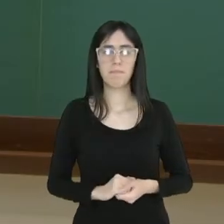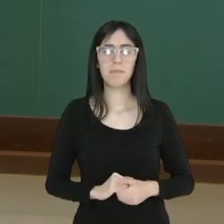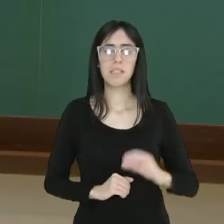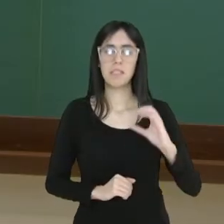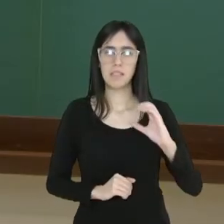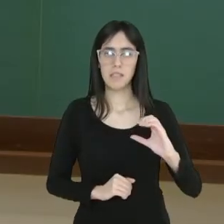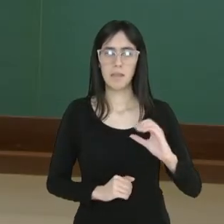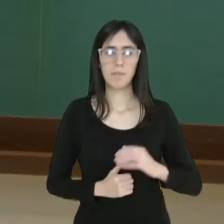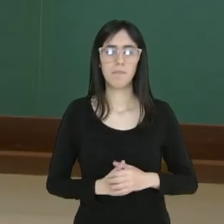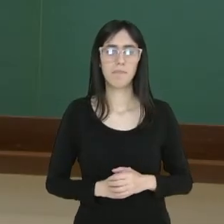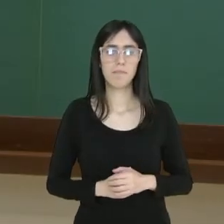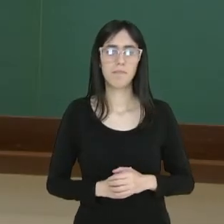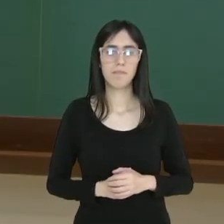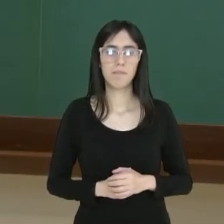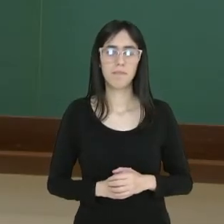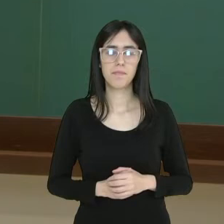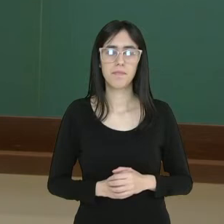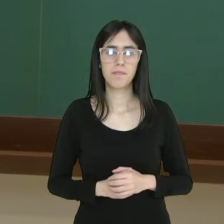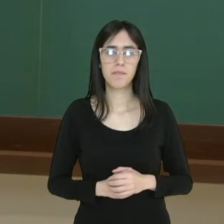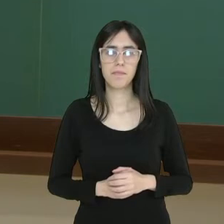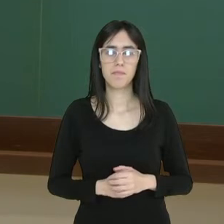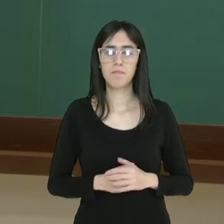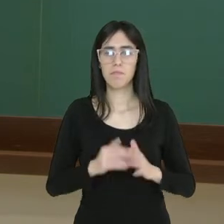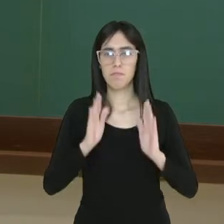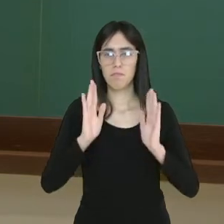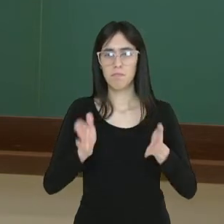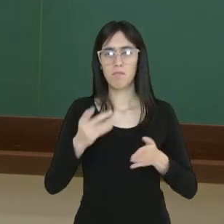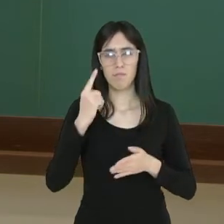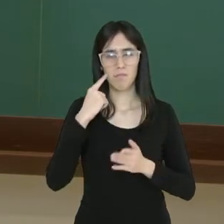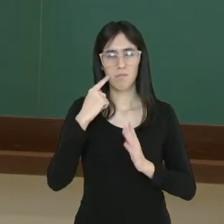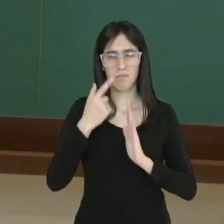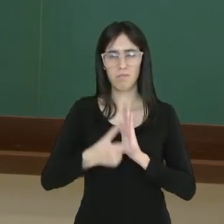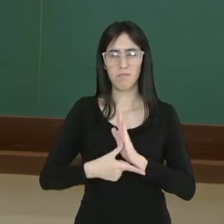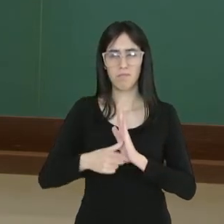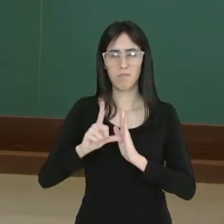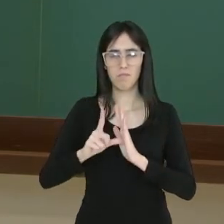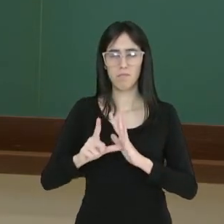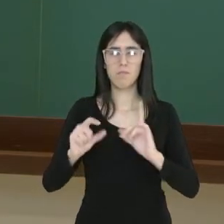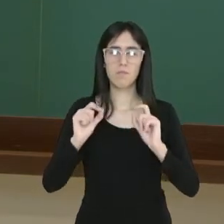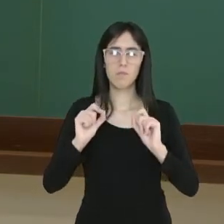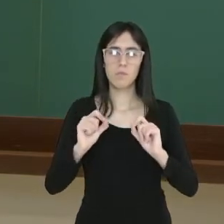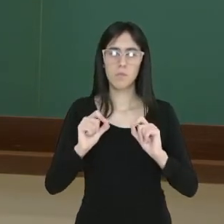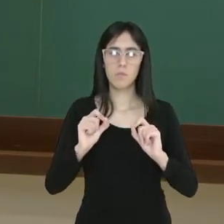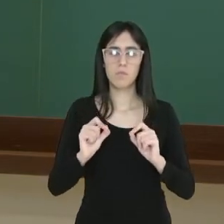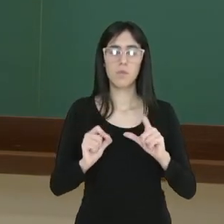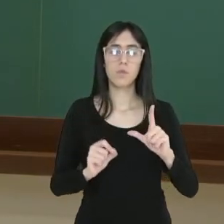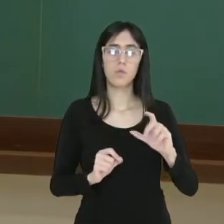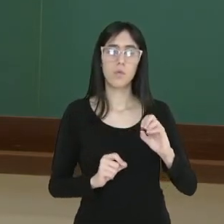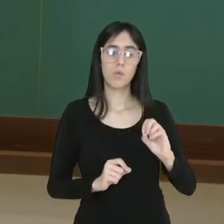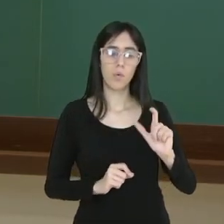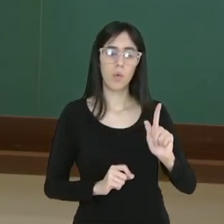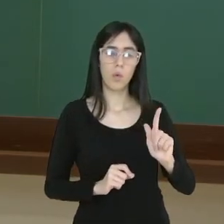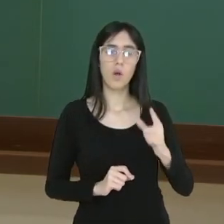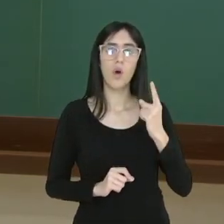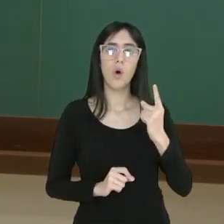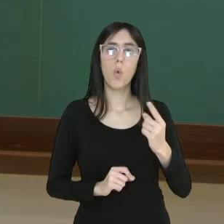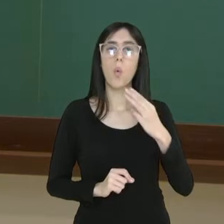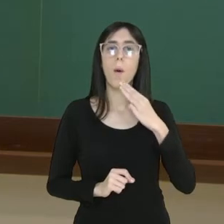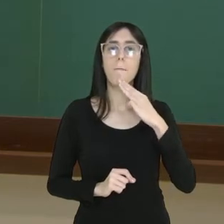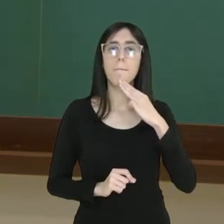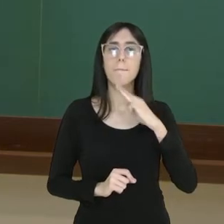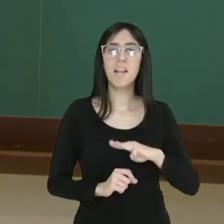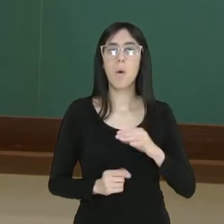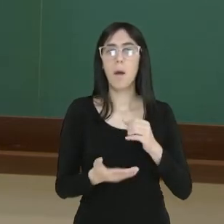C. Considerando o que observou no item anterior, qual é o log de 1 milhão na base 10? Ah, professora, é